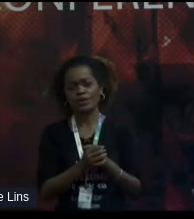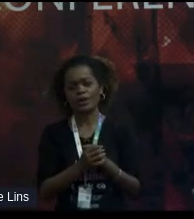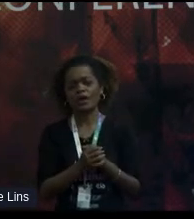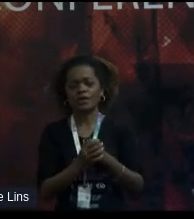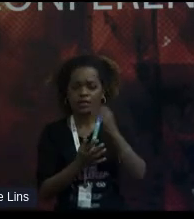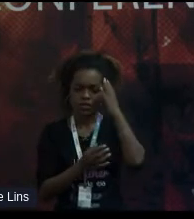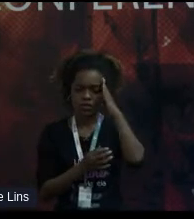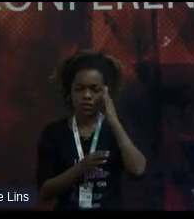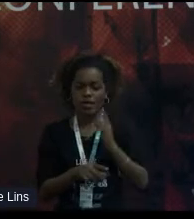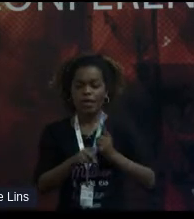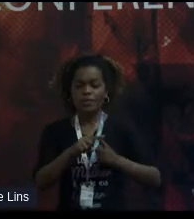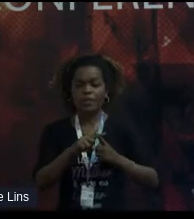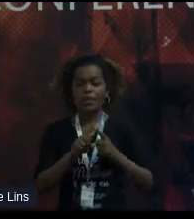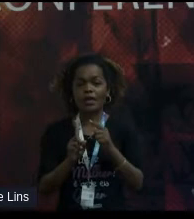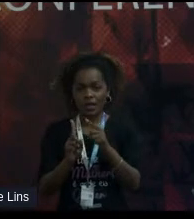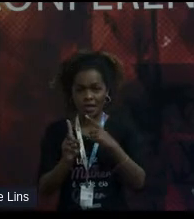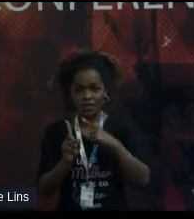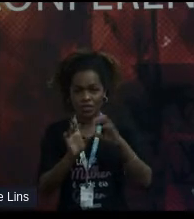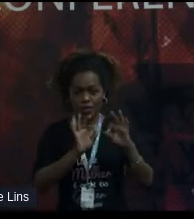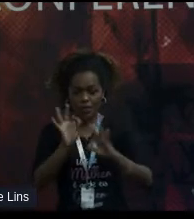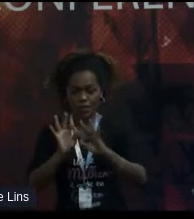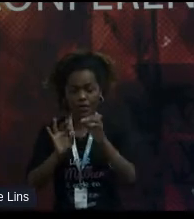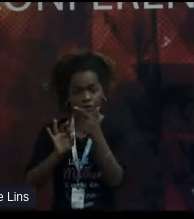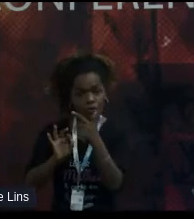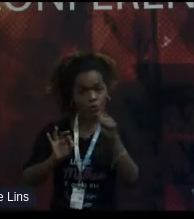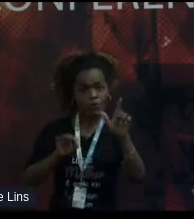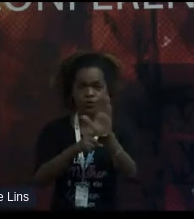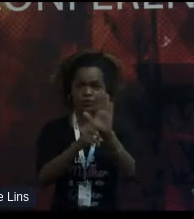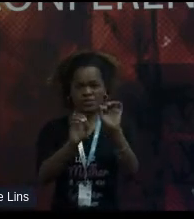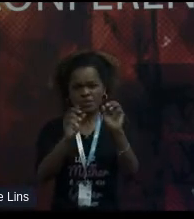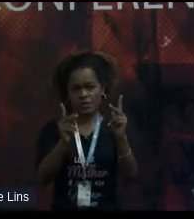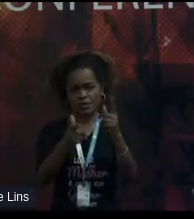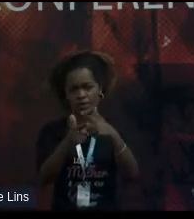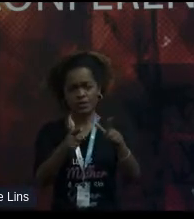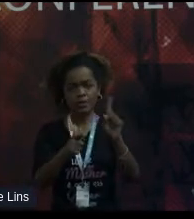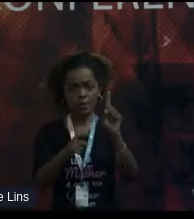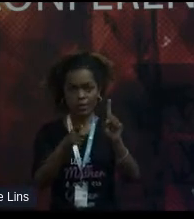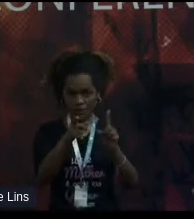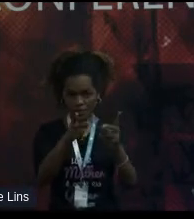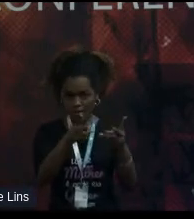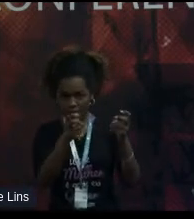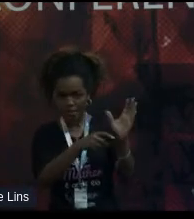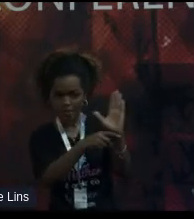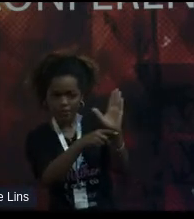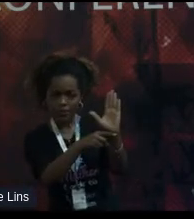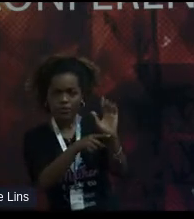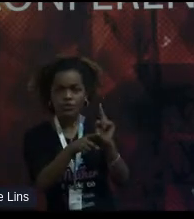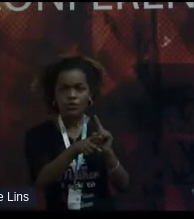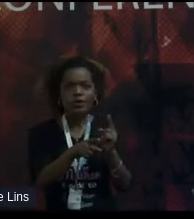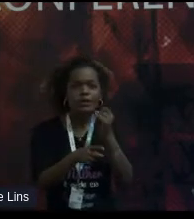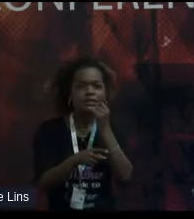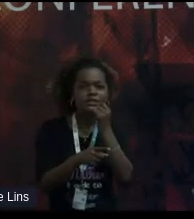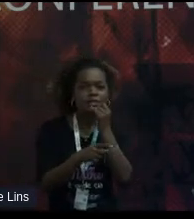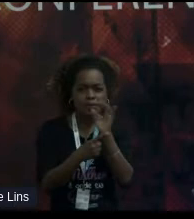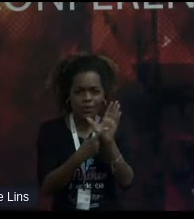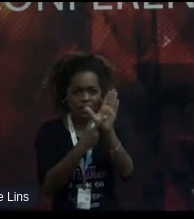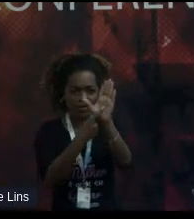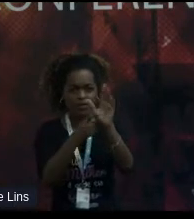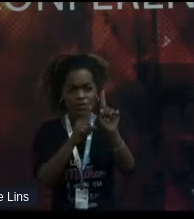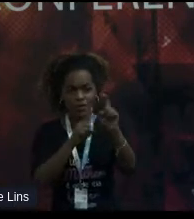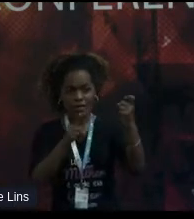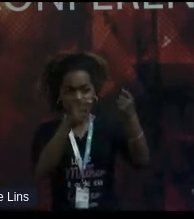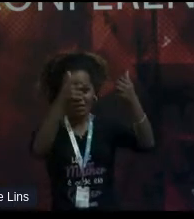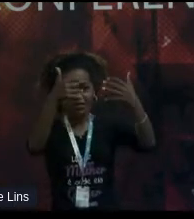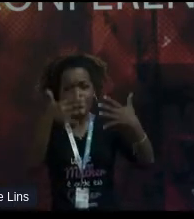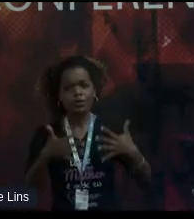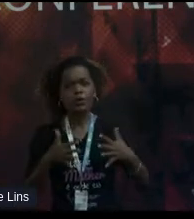Aqui eu tinha preparado um outro, mas tudo bem. Aí deu para vocês verem que aquele exemplo que eu expliquei anteriormente, né? Os